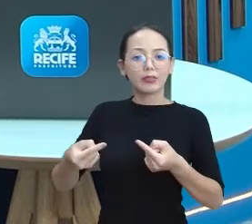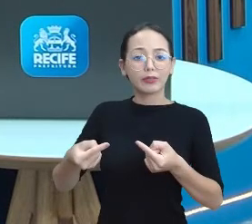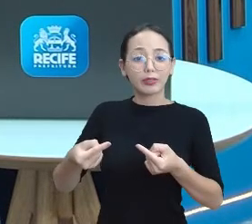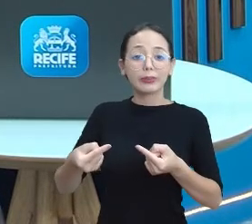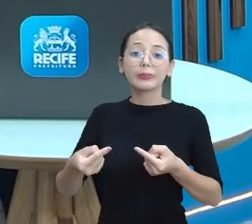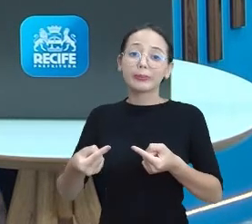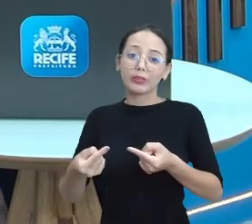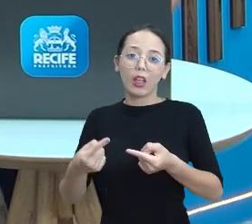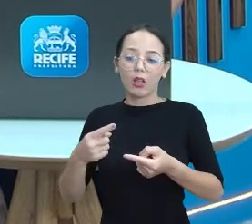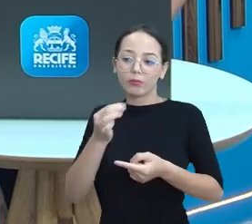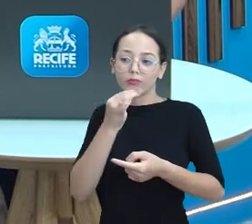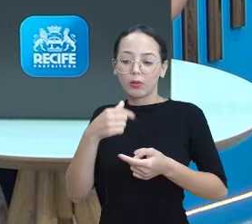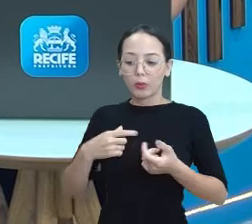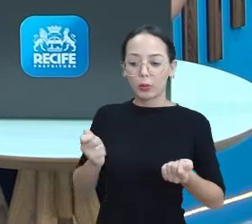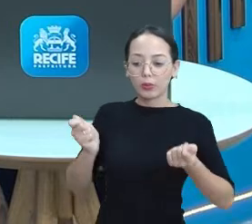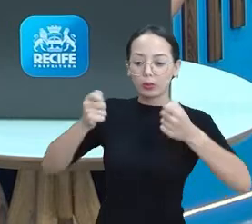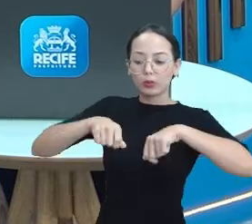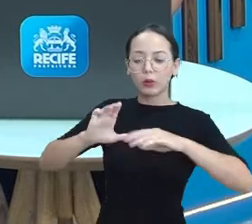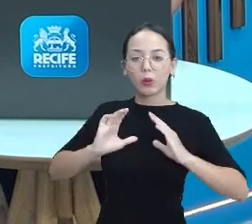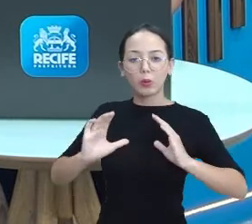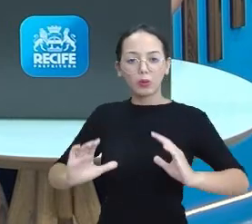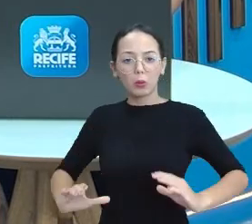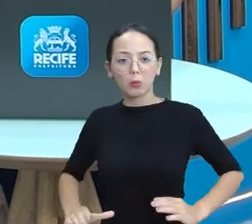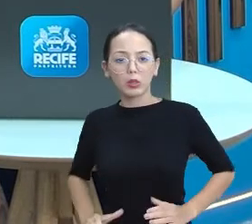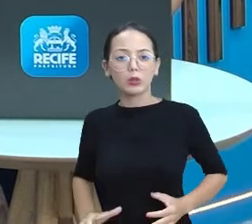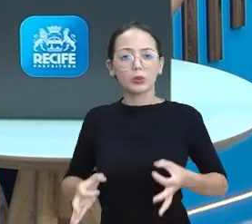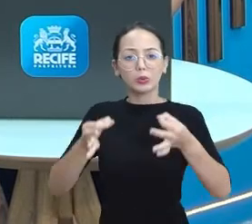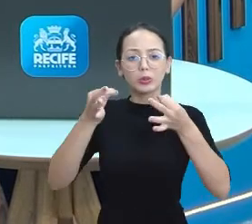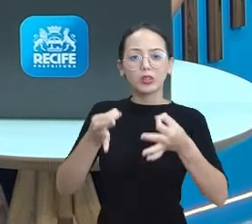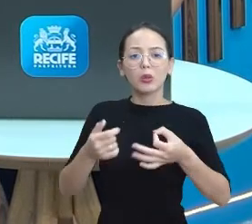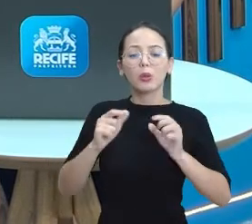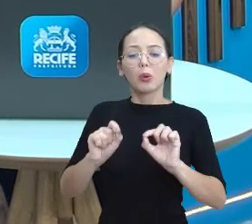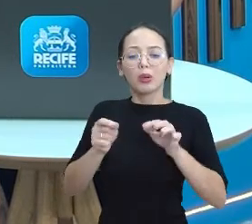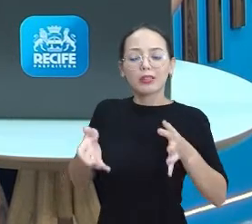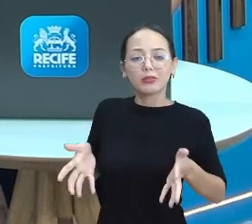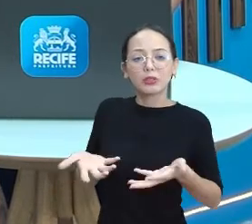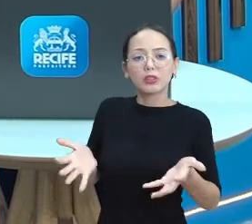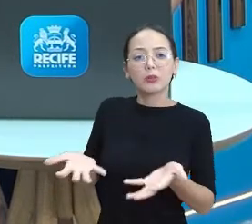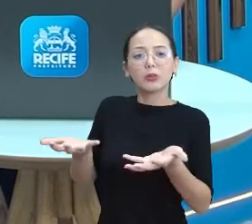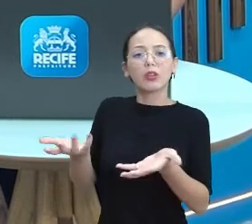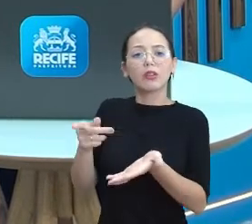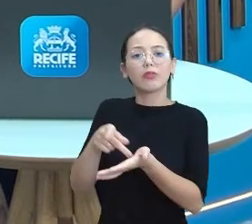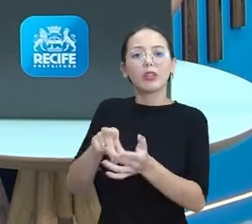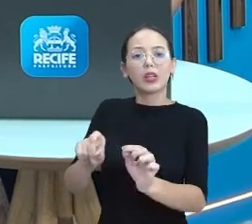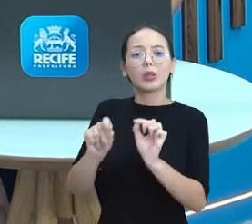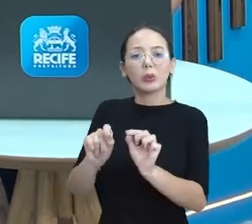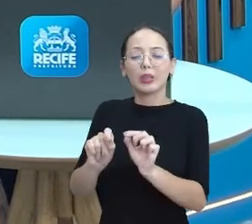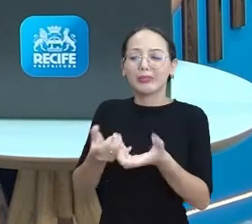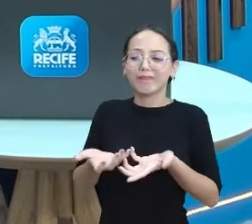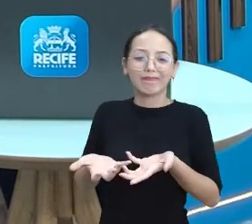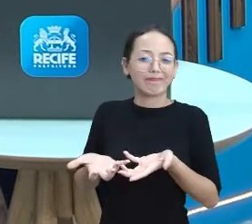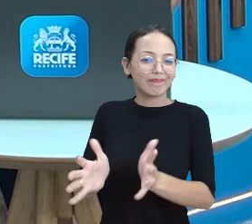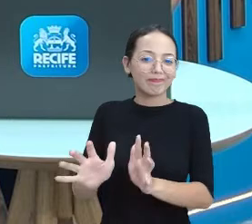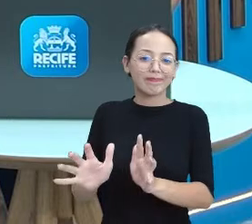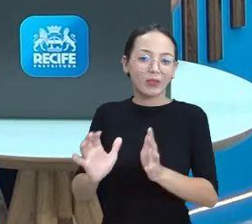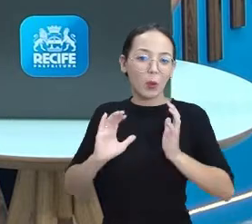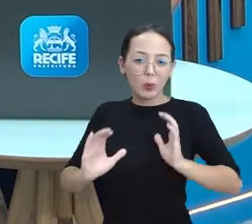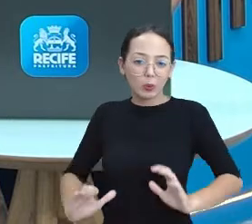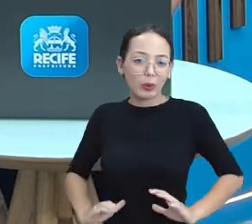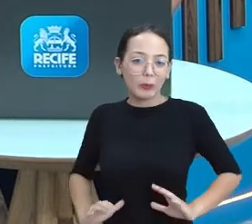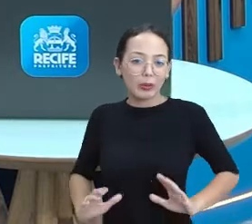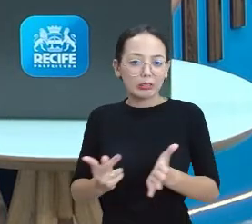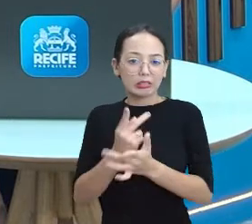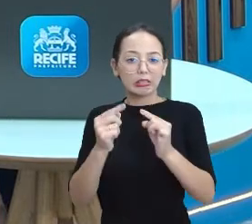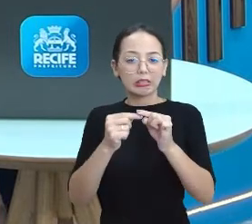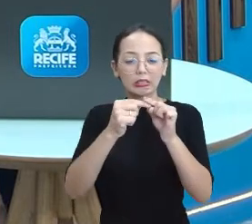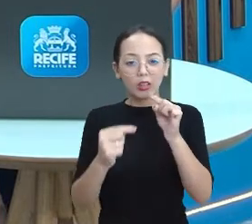ao invés de possibilitar um comportamento adequado, eu estou estimulando de verdade uma inadequação comportamental.